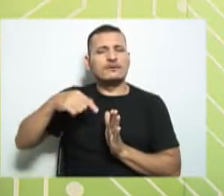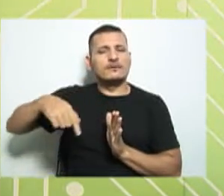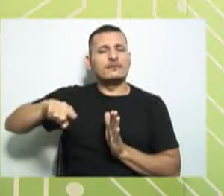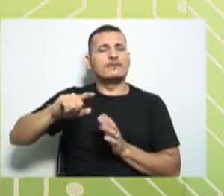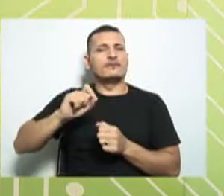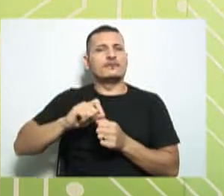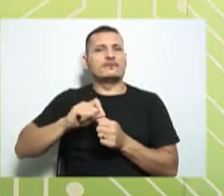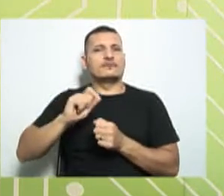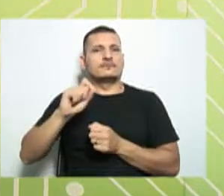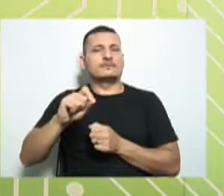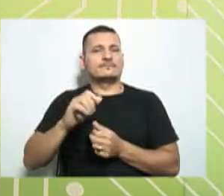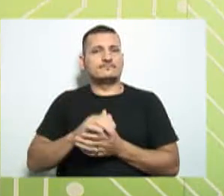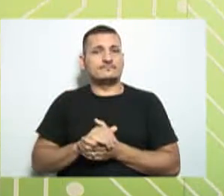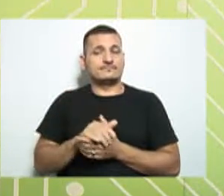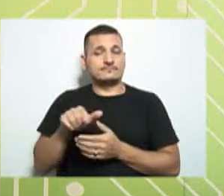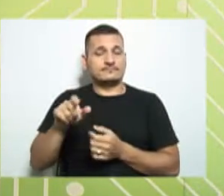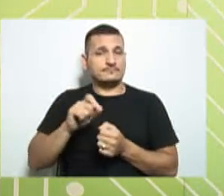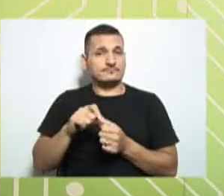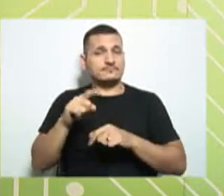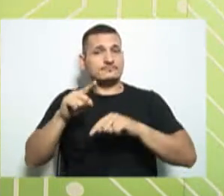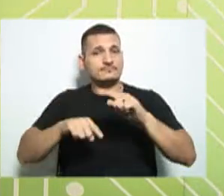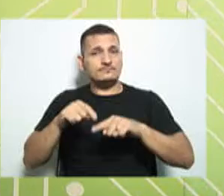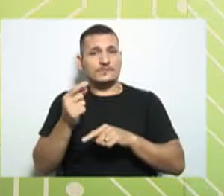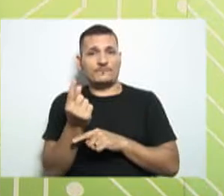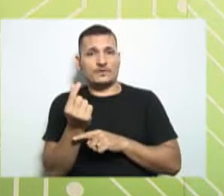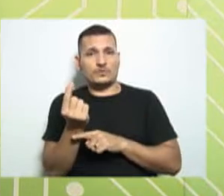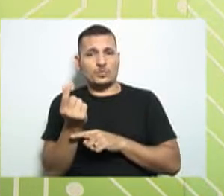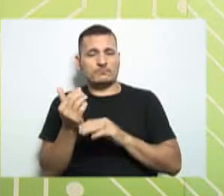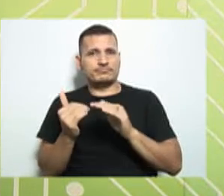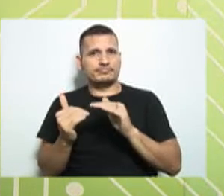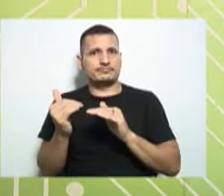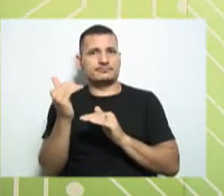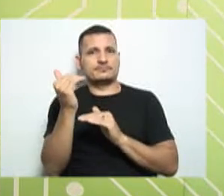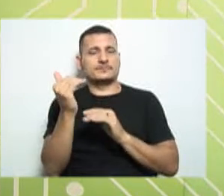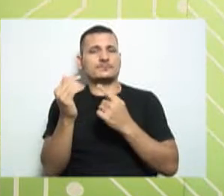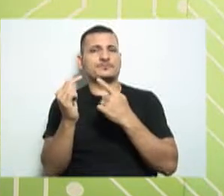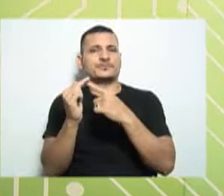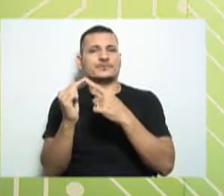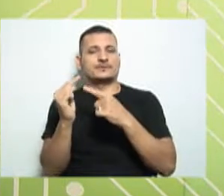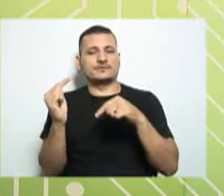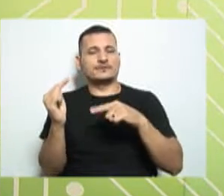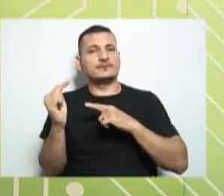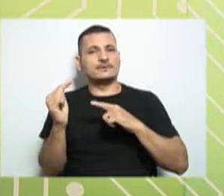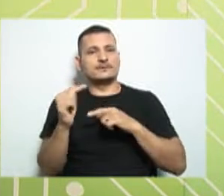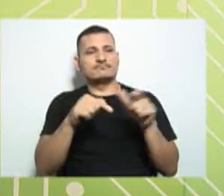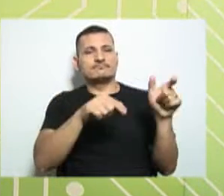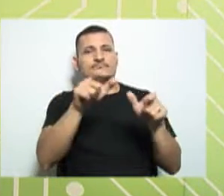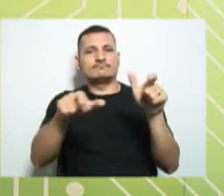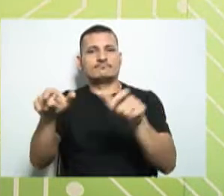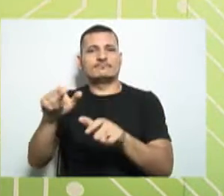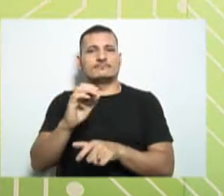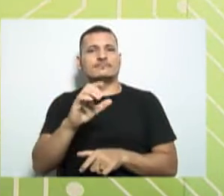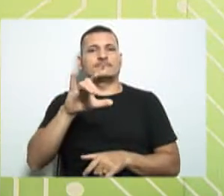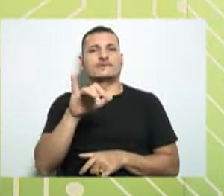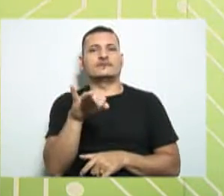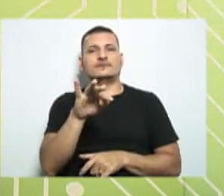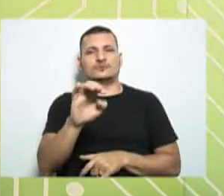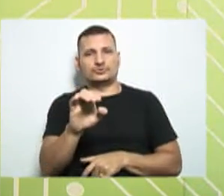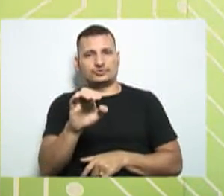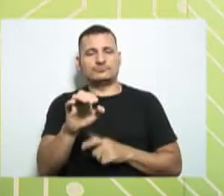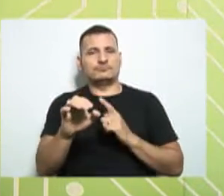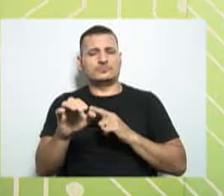Eles fazem o produto a um valor maior porque eles têm clientes para isso, há uma clientela, porque eles